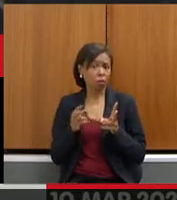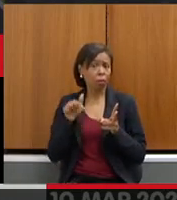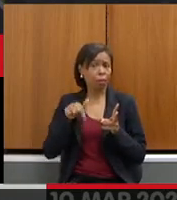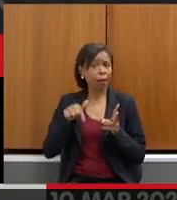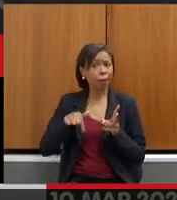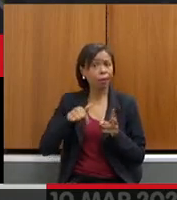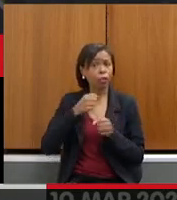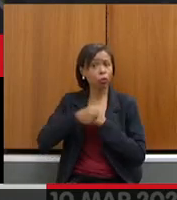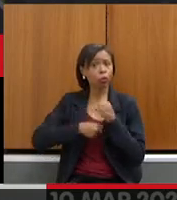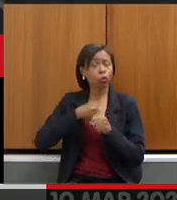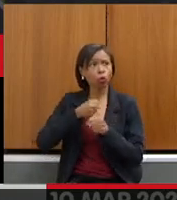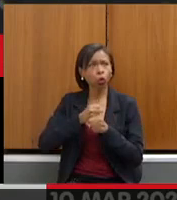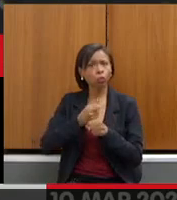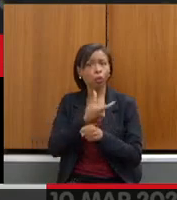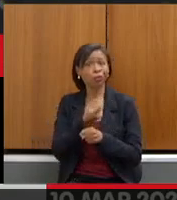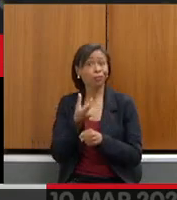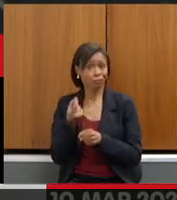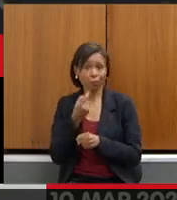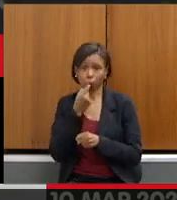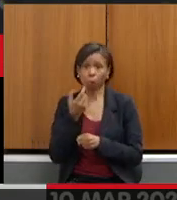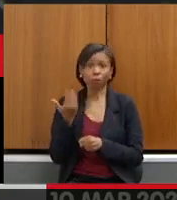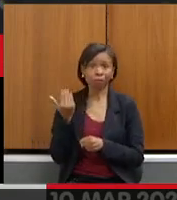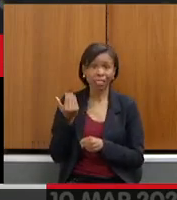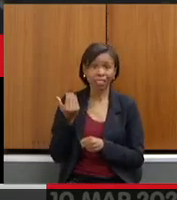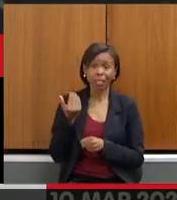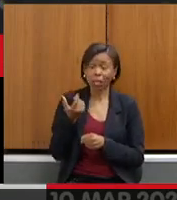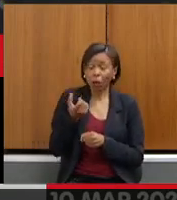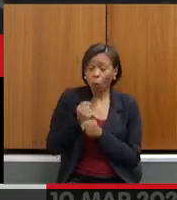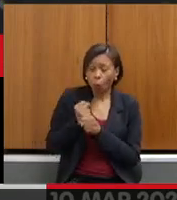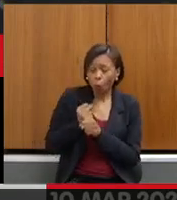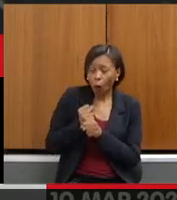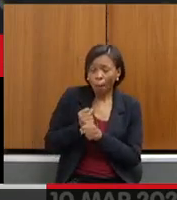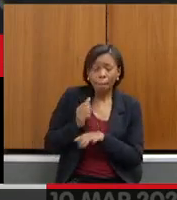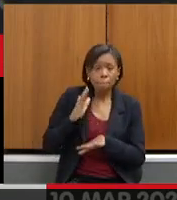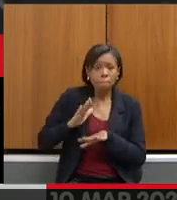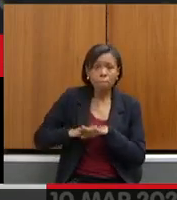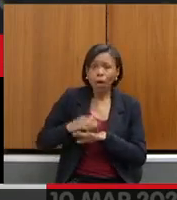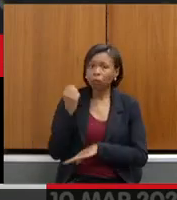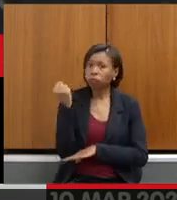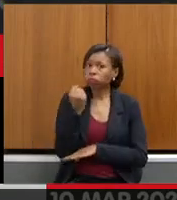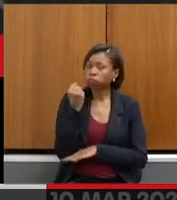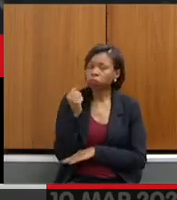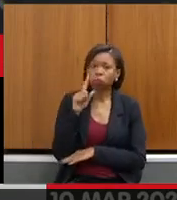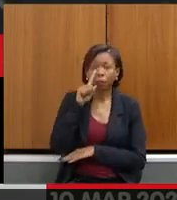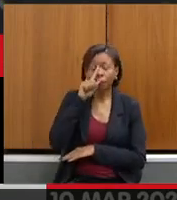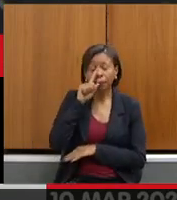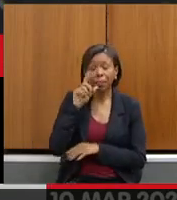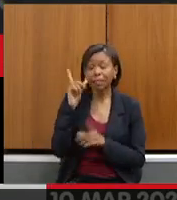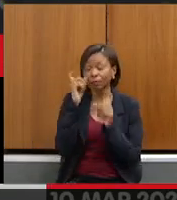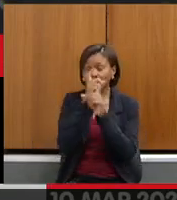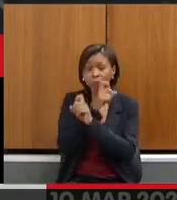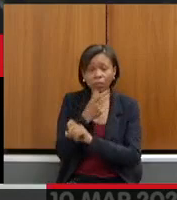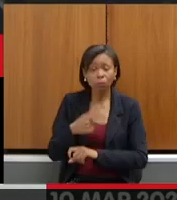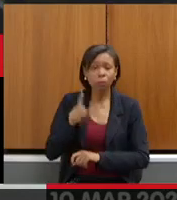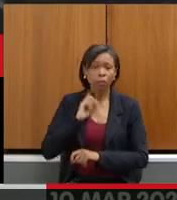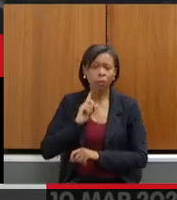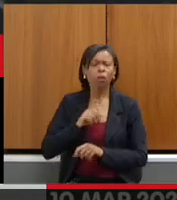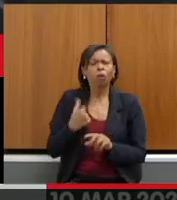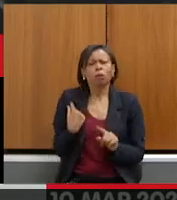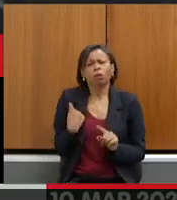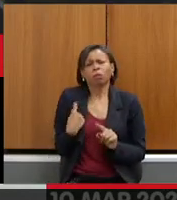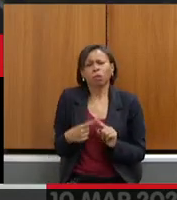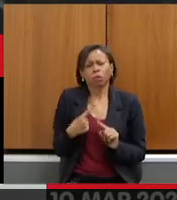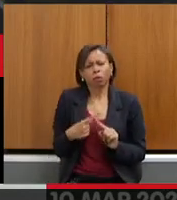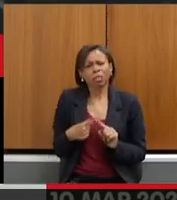Talvez o ano mais complexo da história republicana de Minas Gerais porque a manutenção de uma previsão de investimento